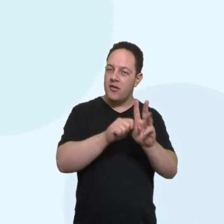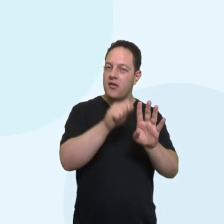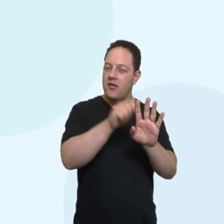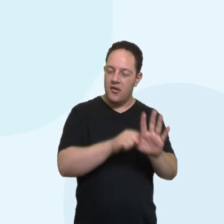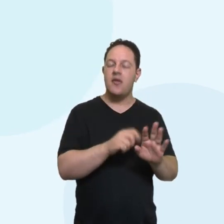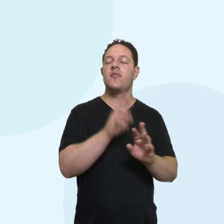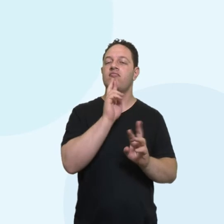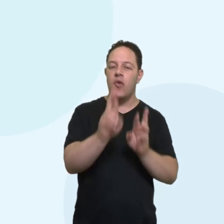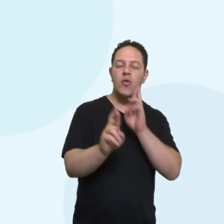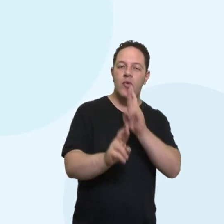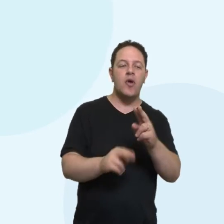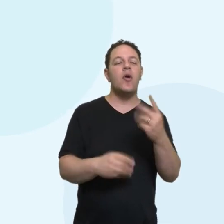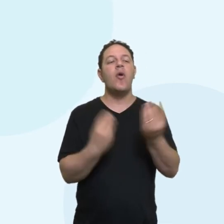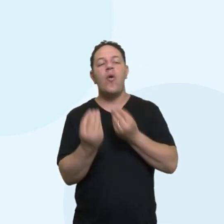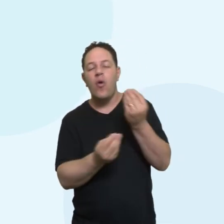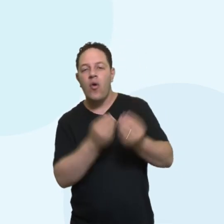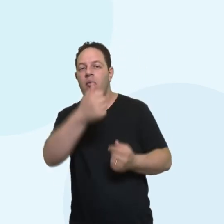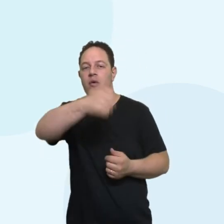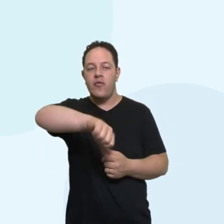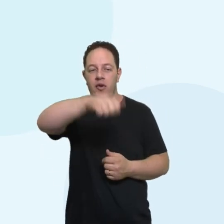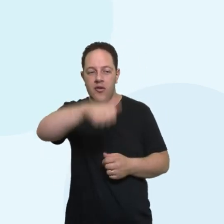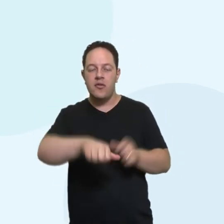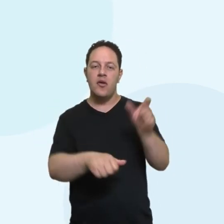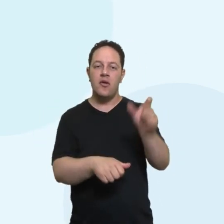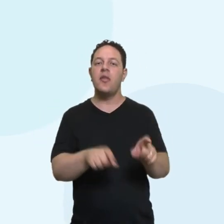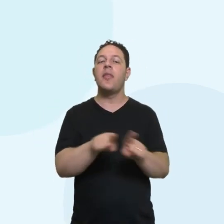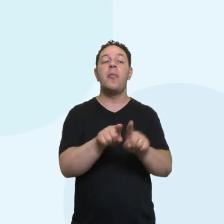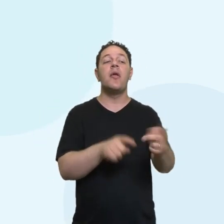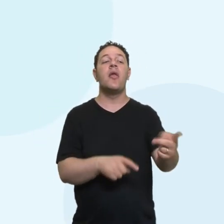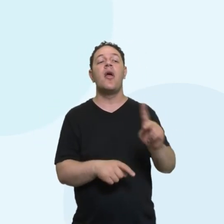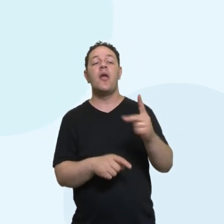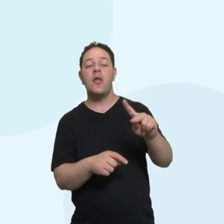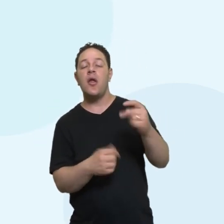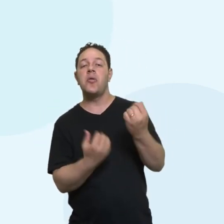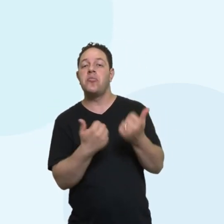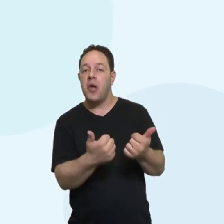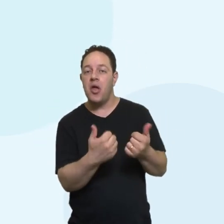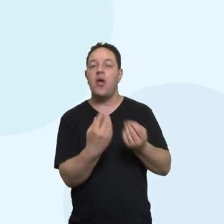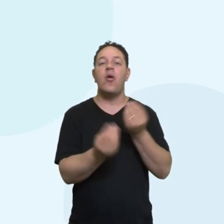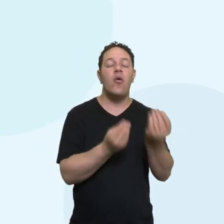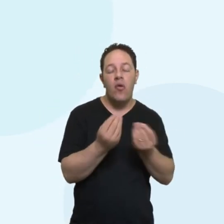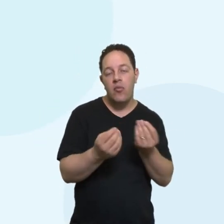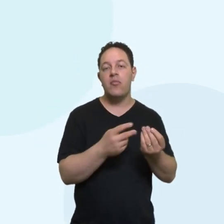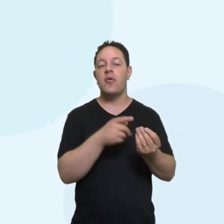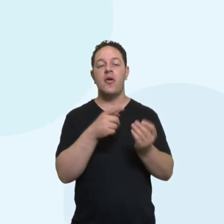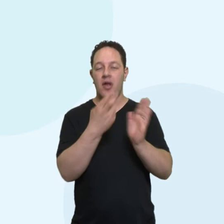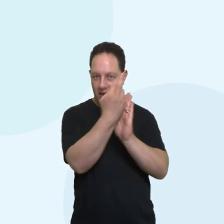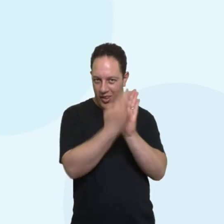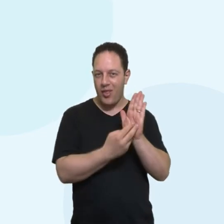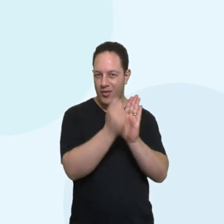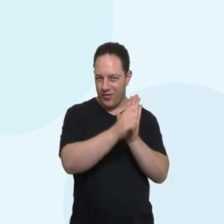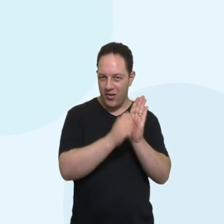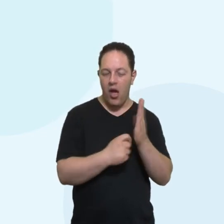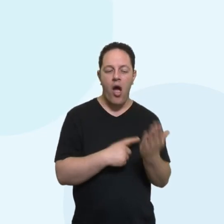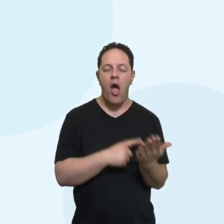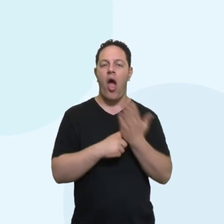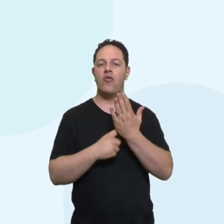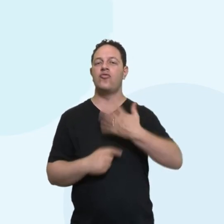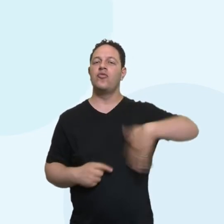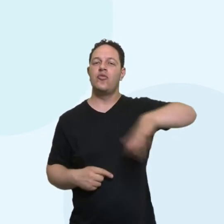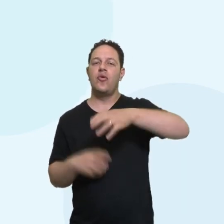avaliação mas o resultado delas né o relatório de devolutivas como esse relatório pode auxiliar a gente do conselho de classe